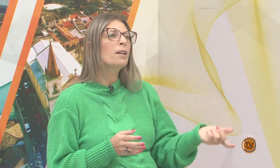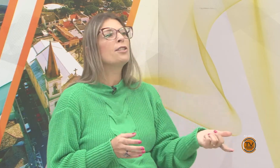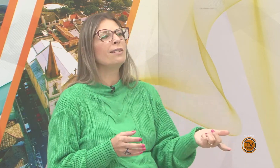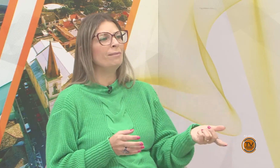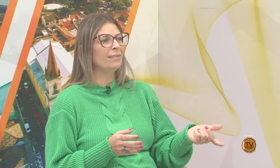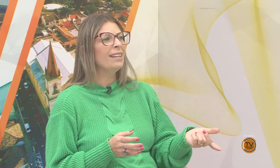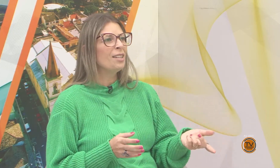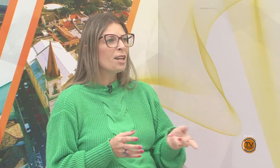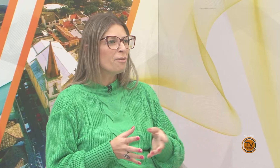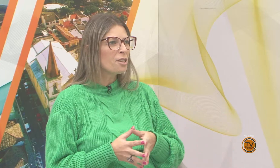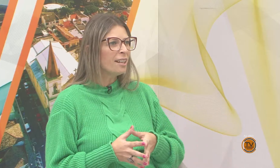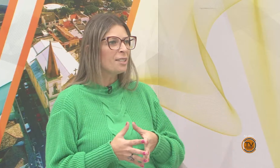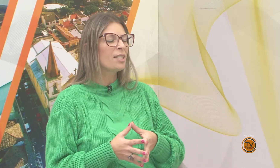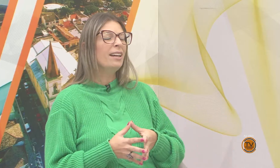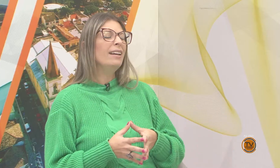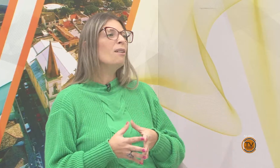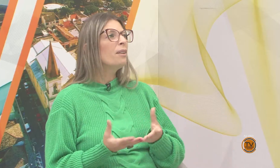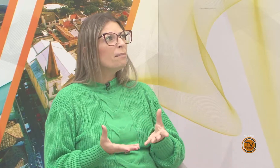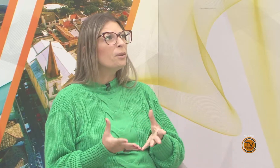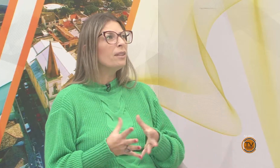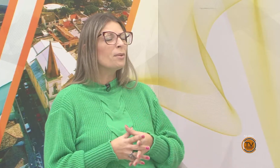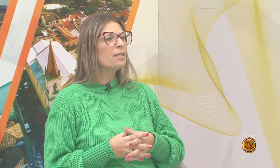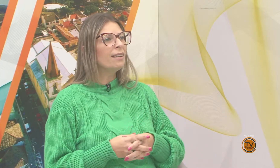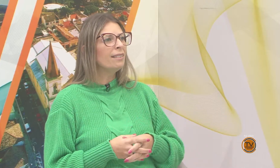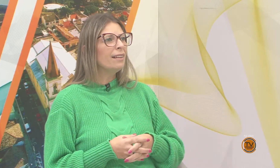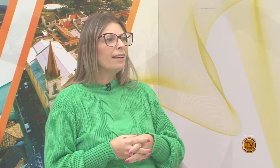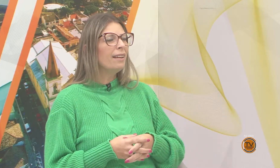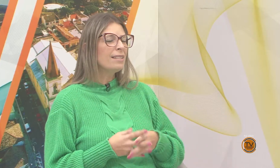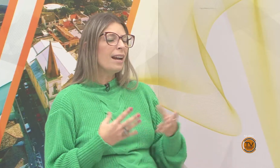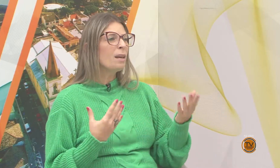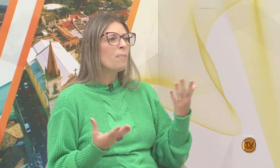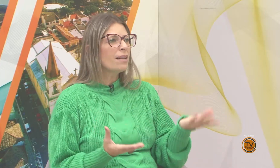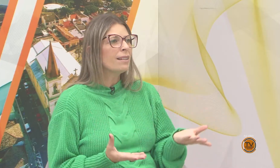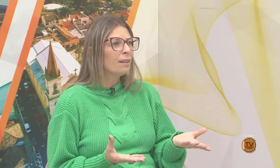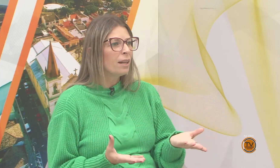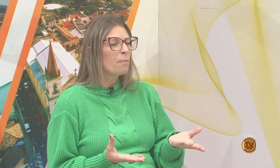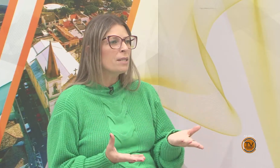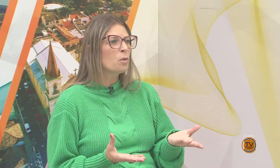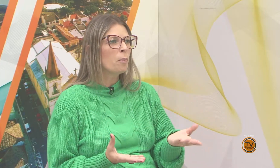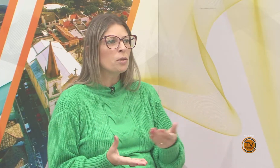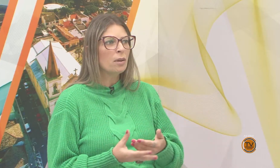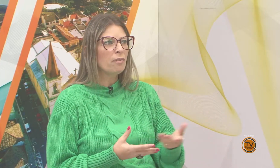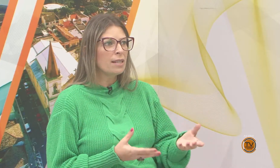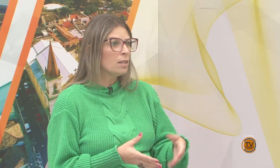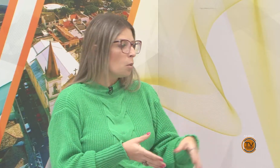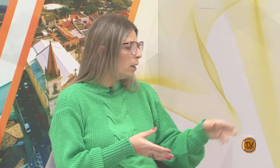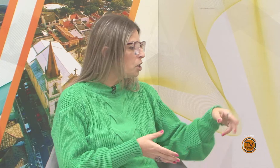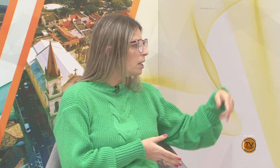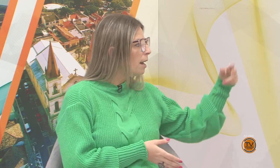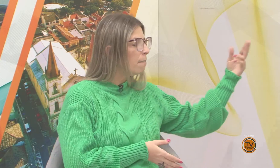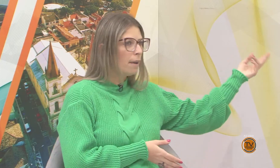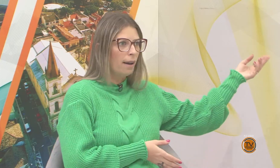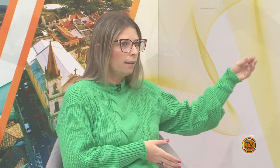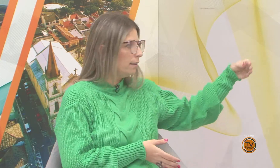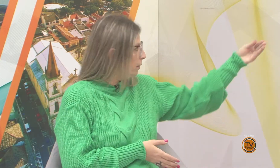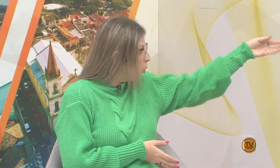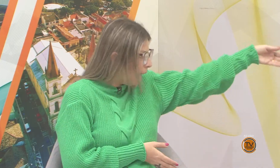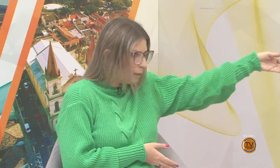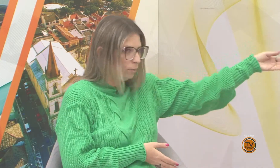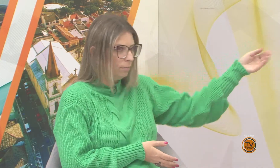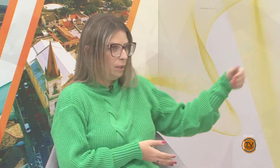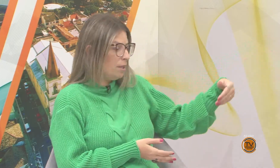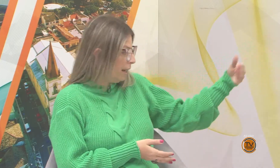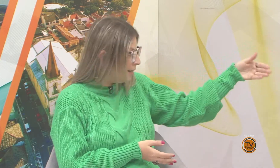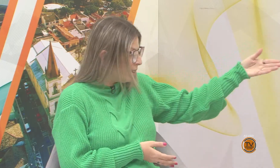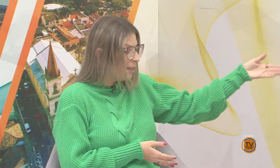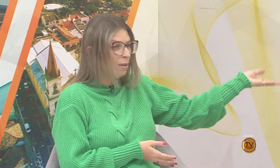e jogou uma latinha de refrigerante. E eu falei, meu Deus, né? O que será que passa dentro da cabeça de uma pessoa que faz isso com a lixeira do